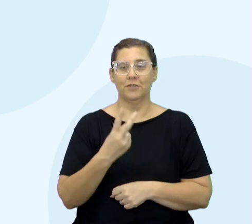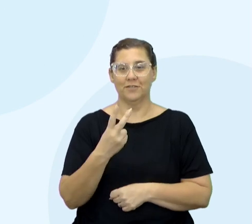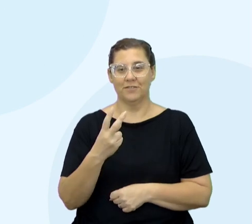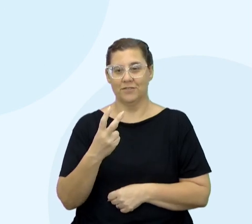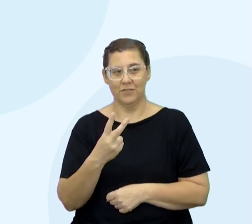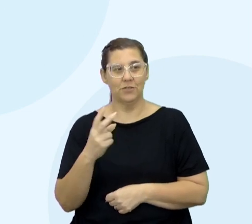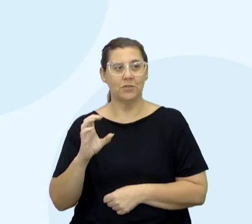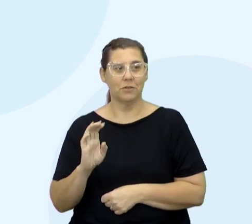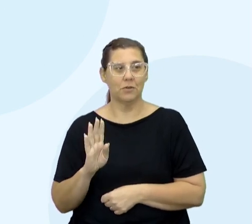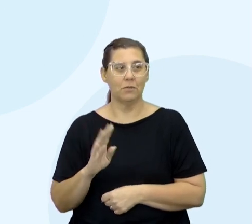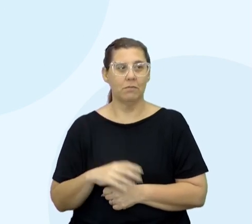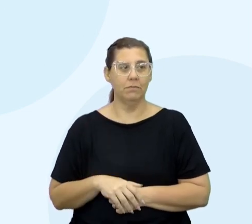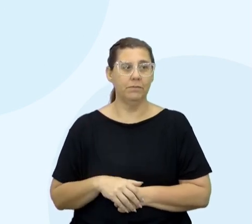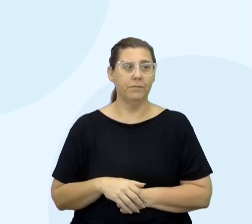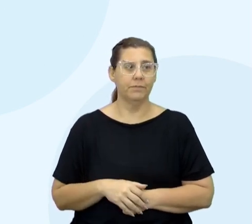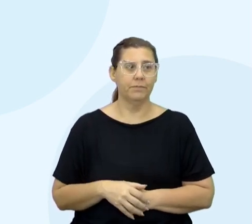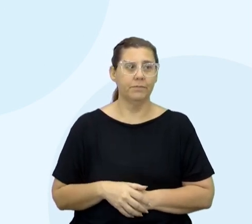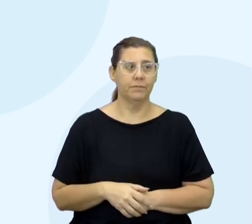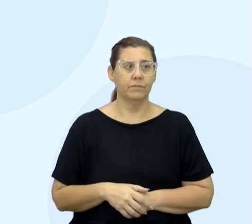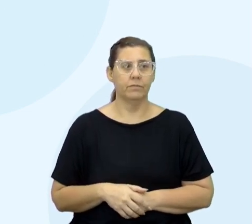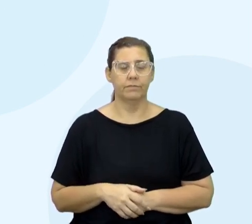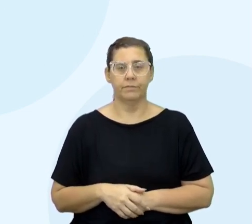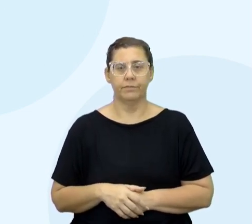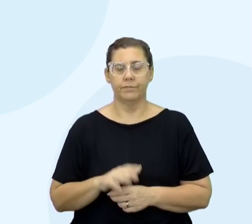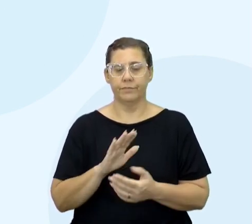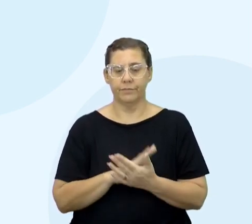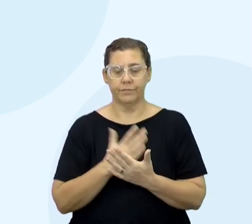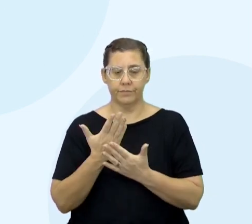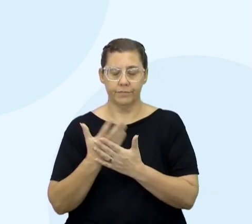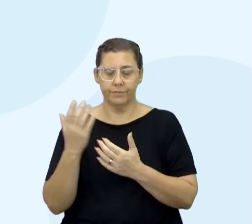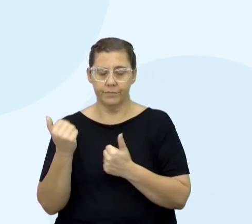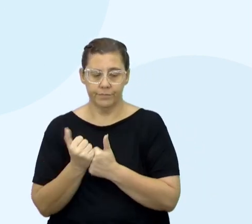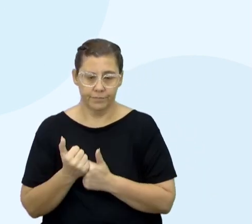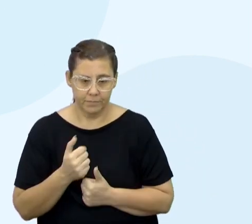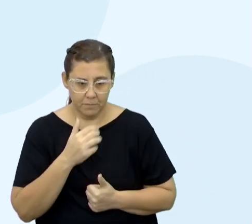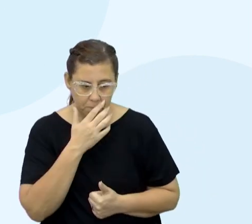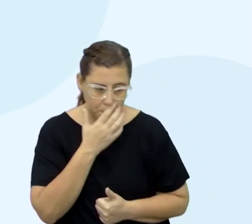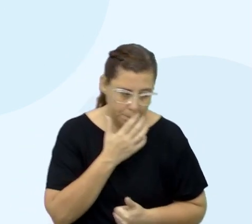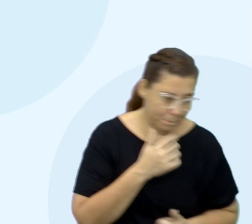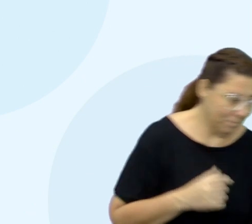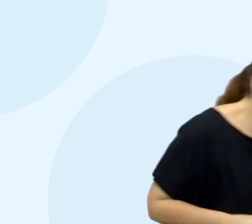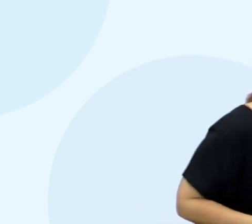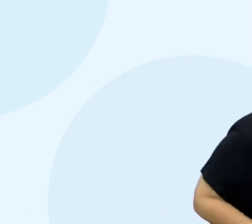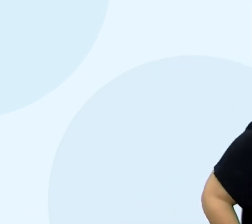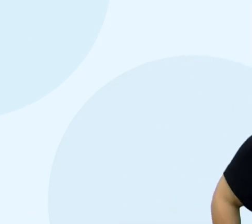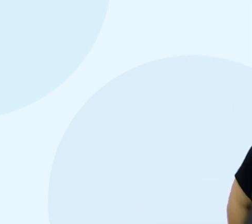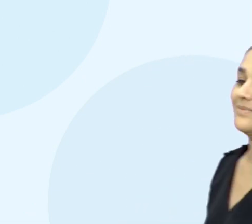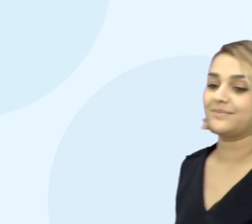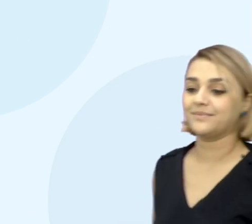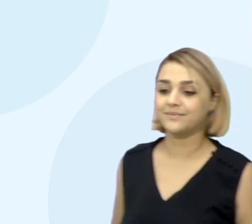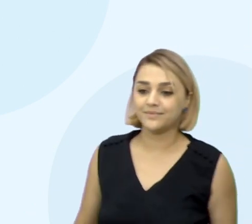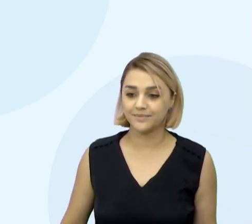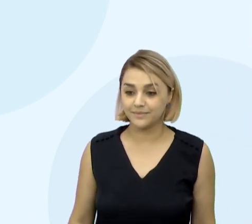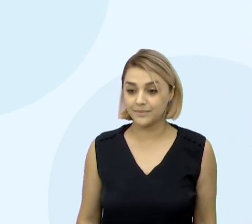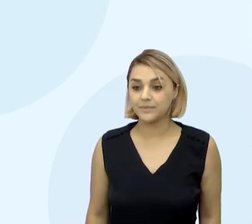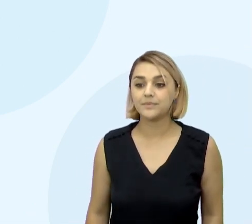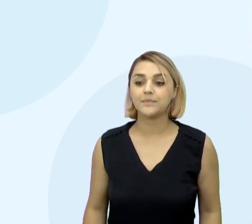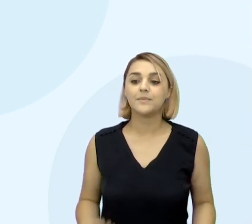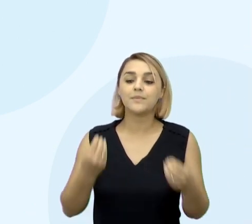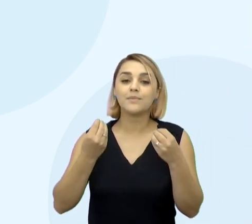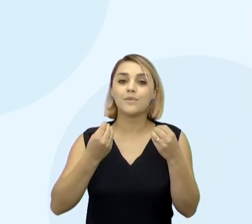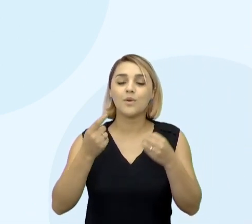da universidade. Então, como vocês se veem daqui 10 anos? Como vocês se veem daqui